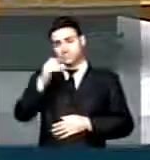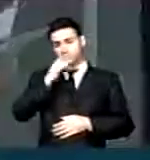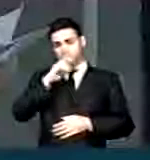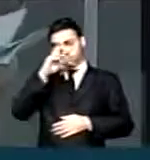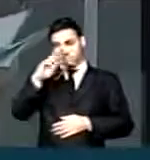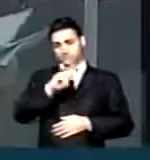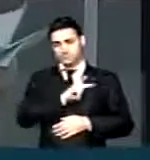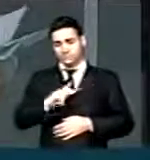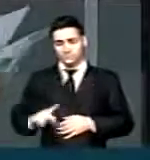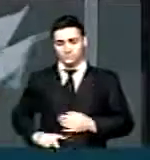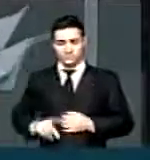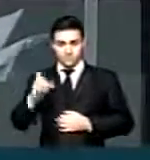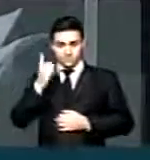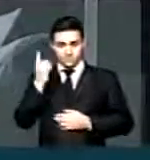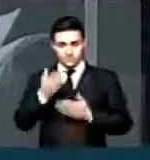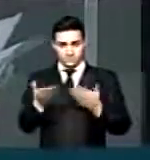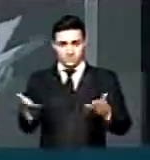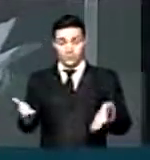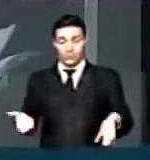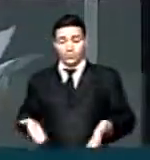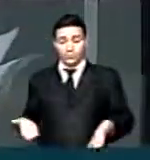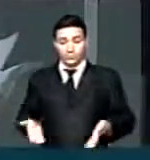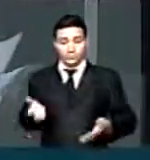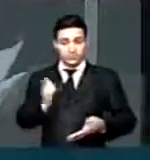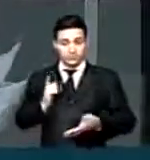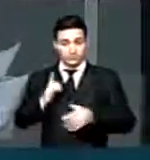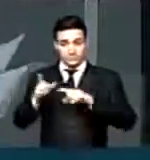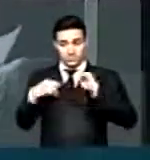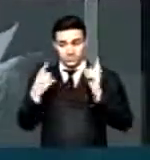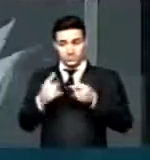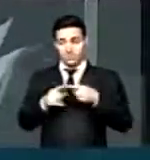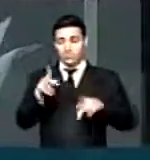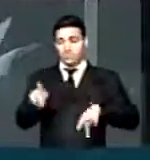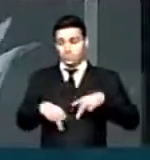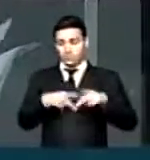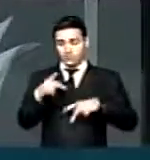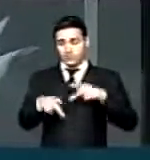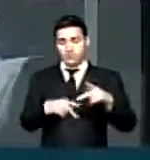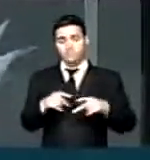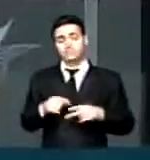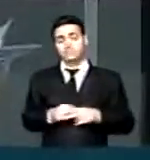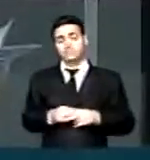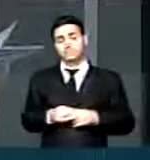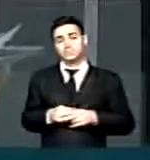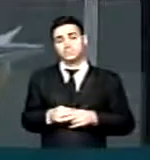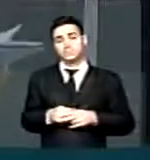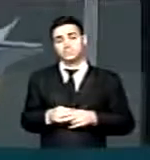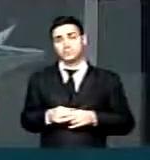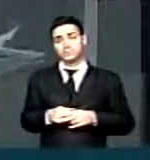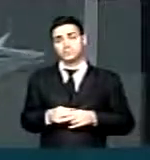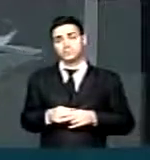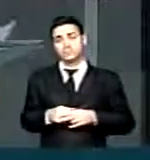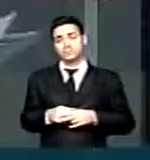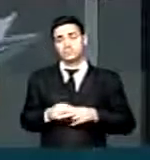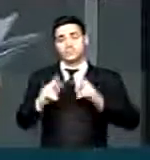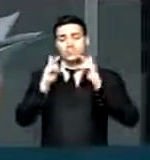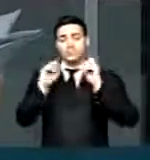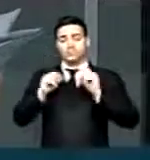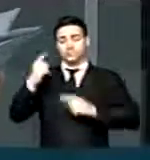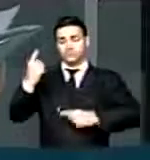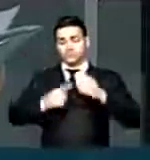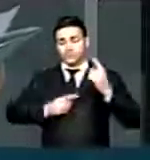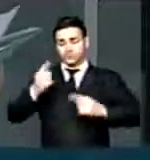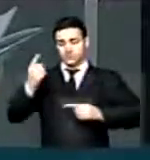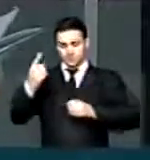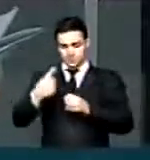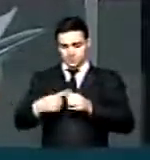presidente, senhoras e senhores deputados, hoje está havendo uma audiência pública, deputado Pedro Kizai, para se discutir no município de